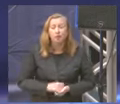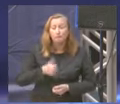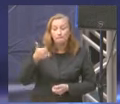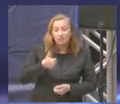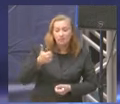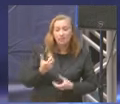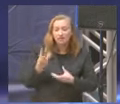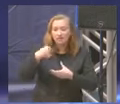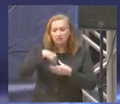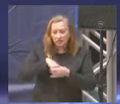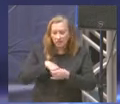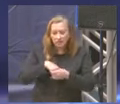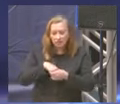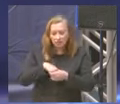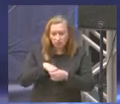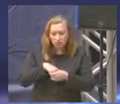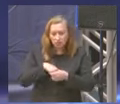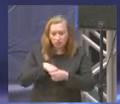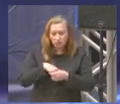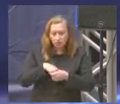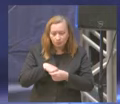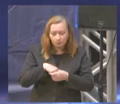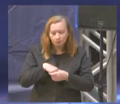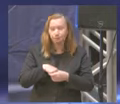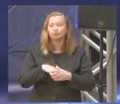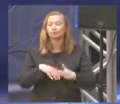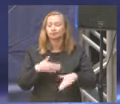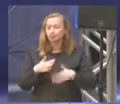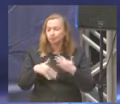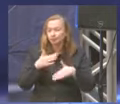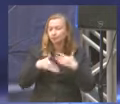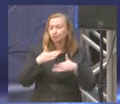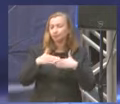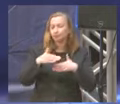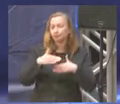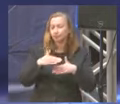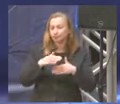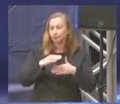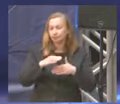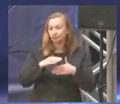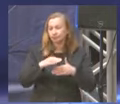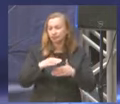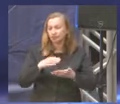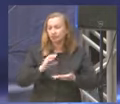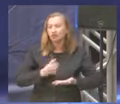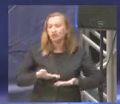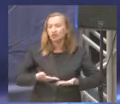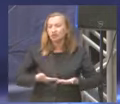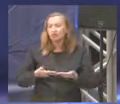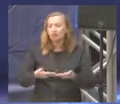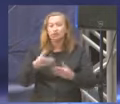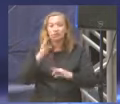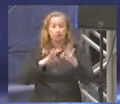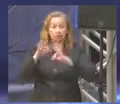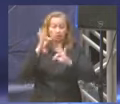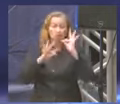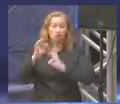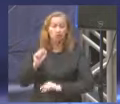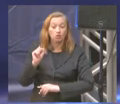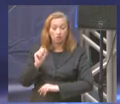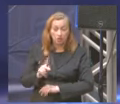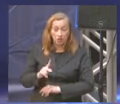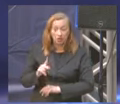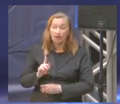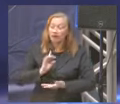Primeiro, dentro do setor mesmo desenvolvedor e fornecedor de tecnologia. Okay? A grande